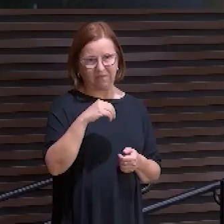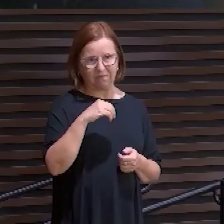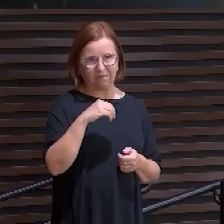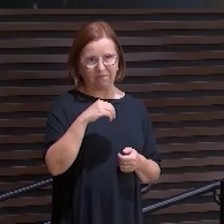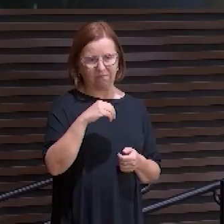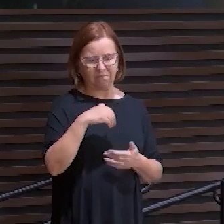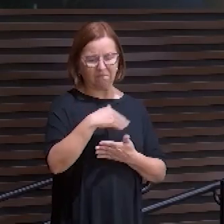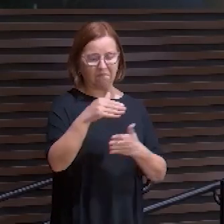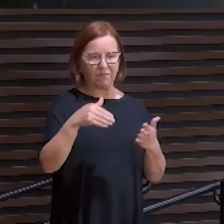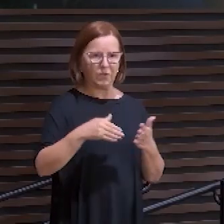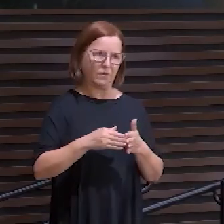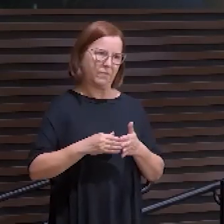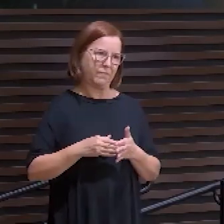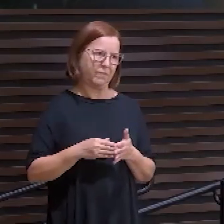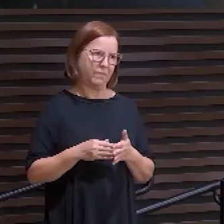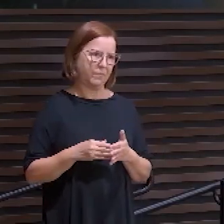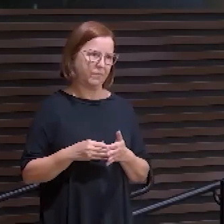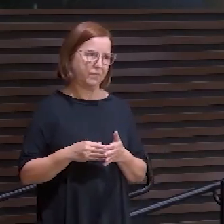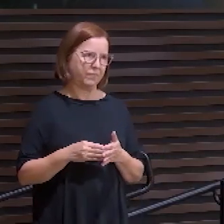em tudo.